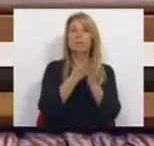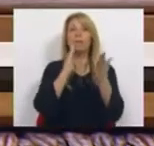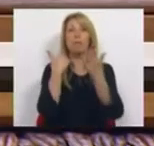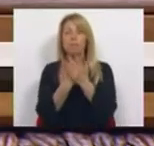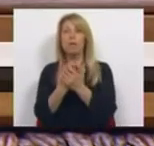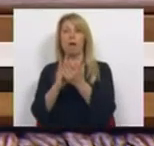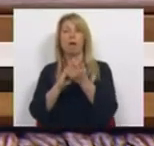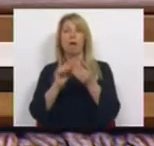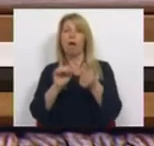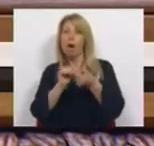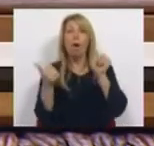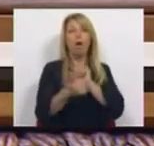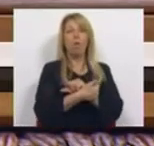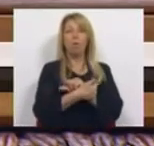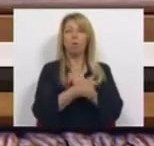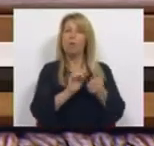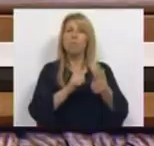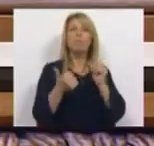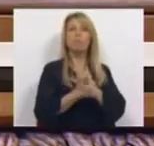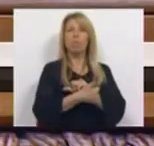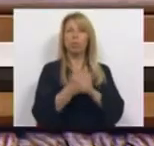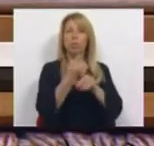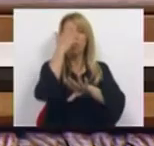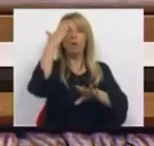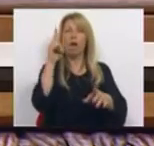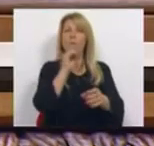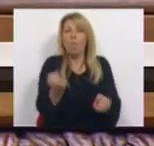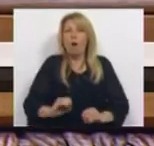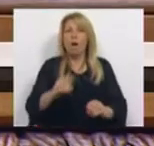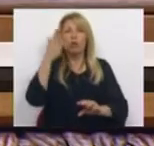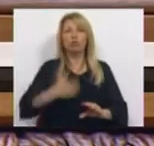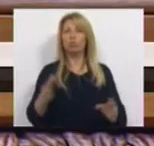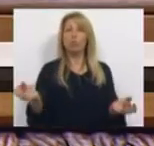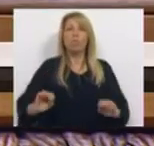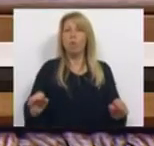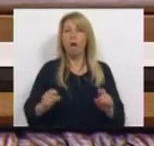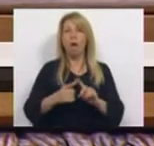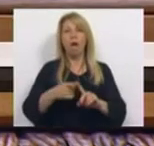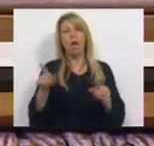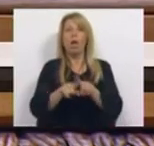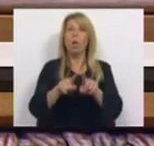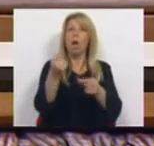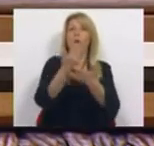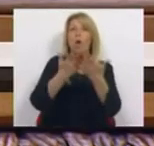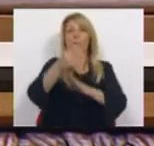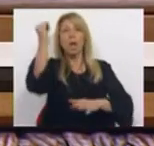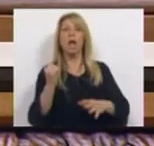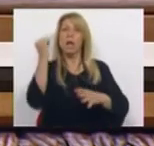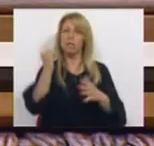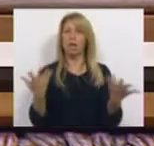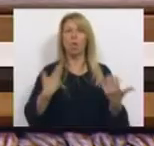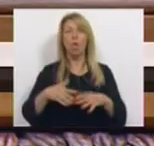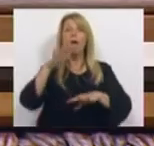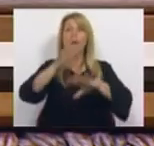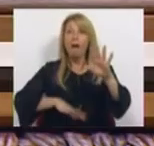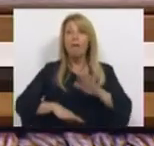esta imoral injustiça, esta economia de casino, nomeadamente no que se proceda a uma